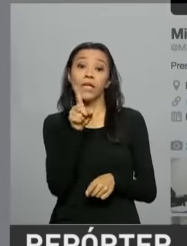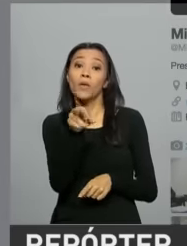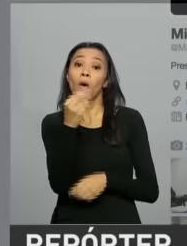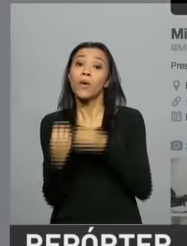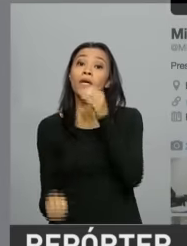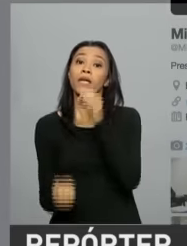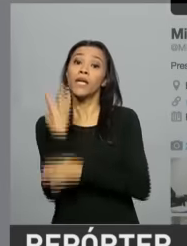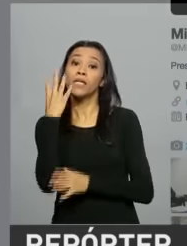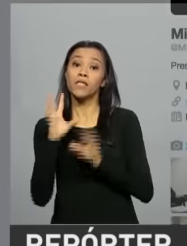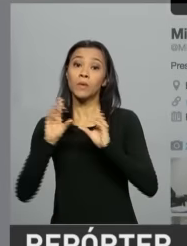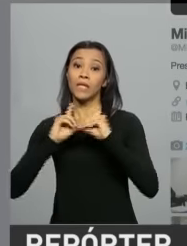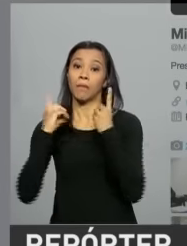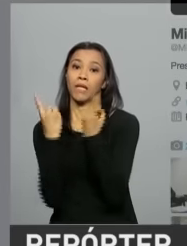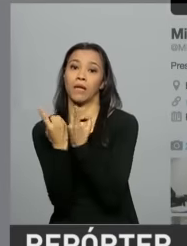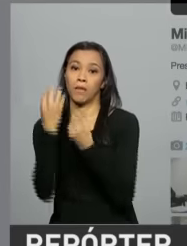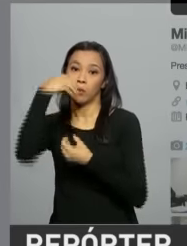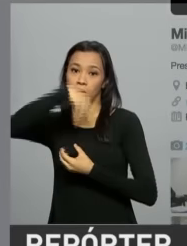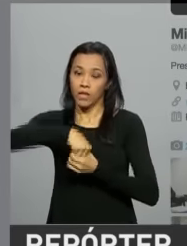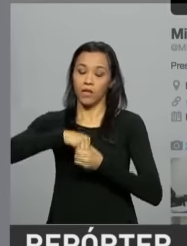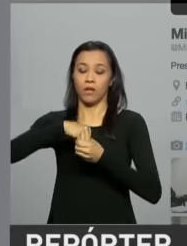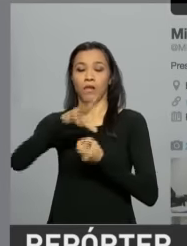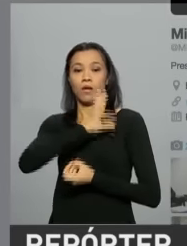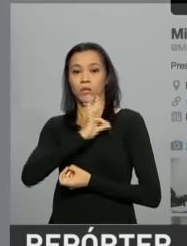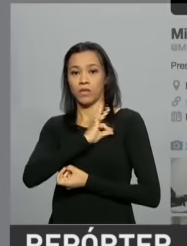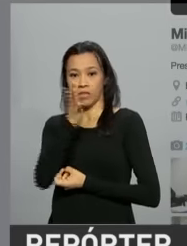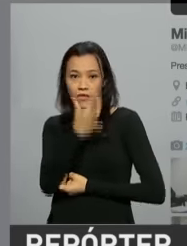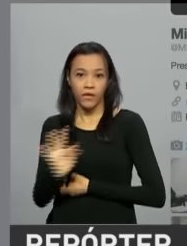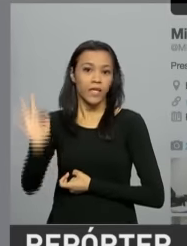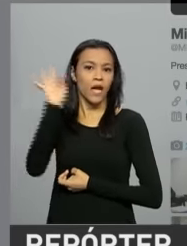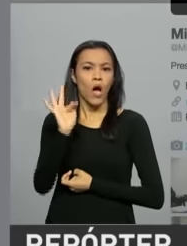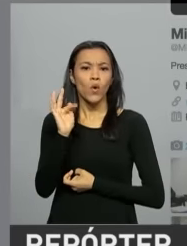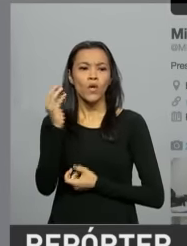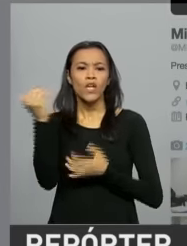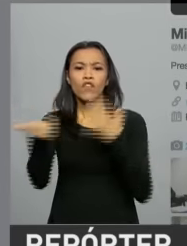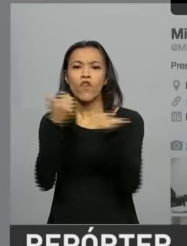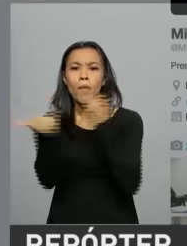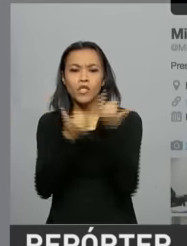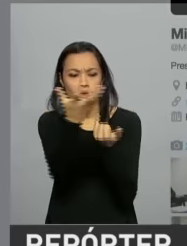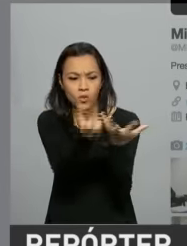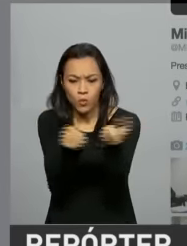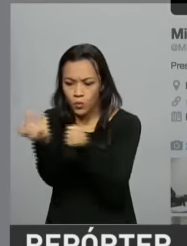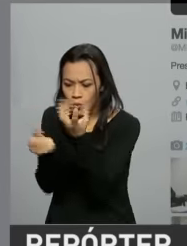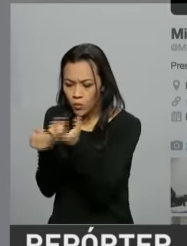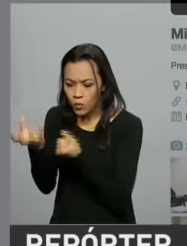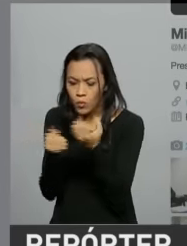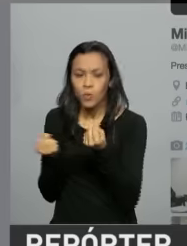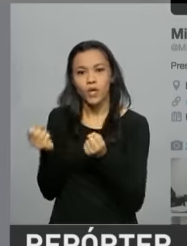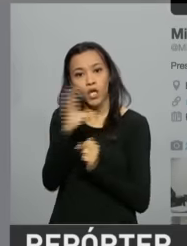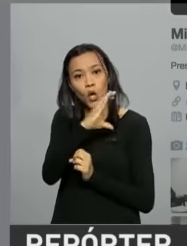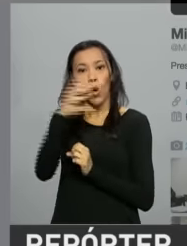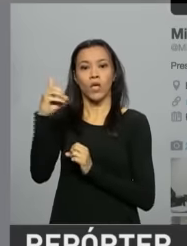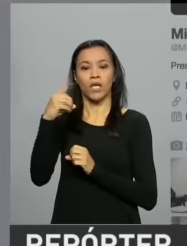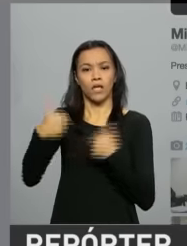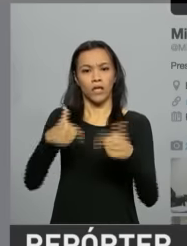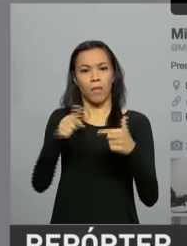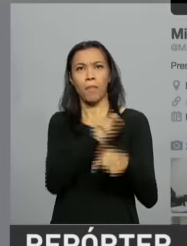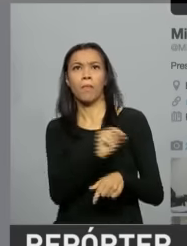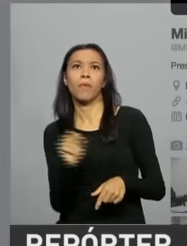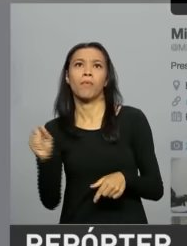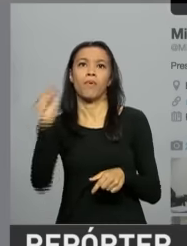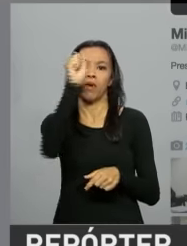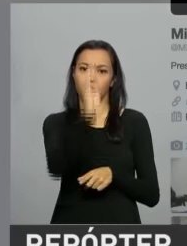criação de um departamento na Polícia Federal para reunir informações e coordenar ações em todo o país. E